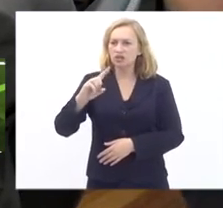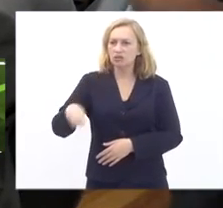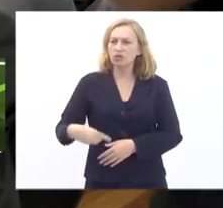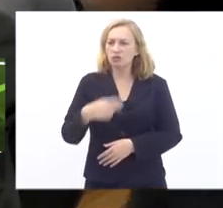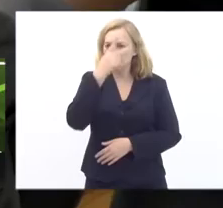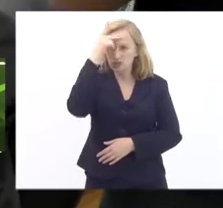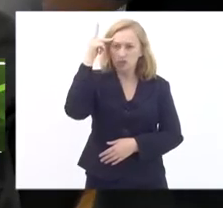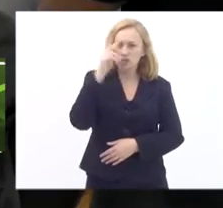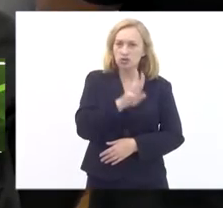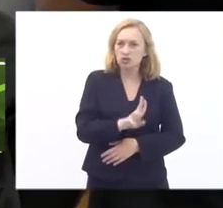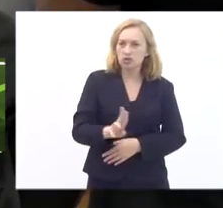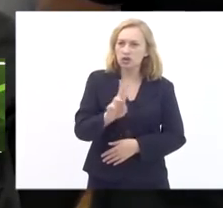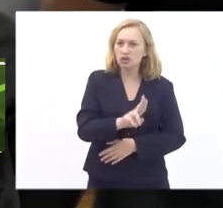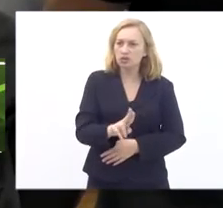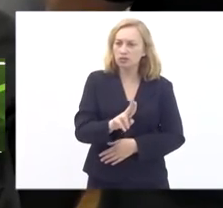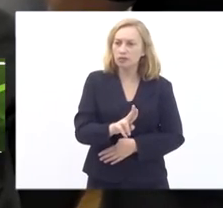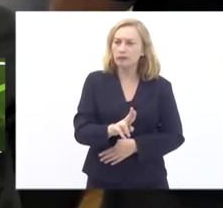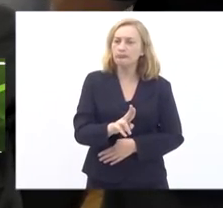batendo.